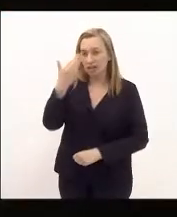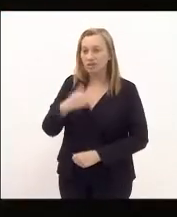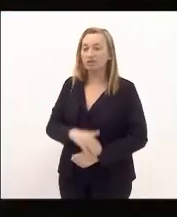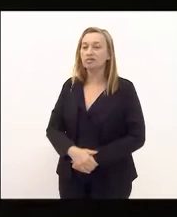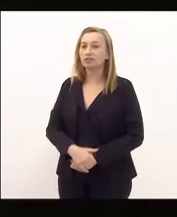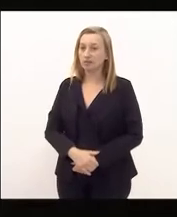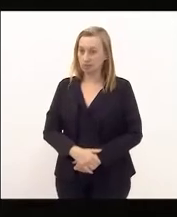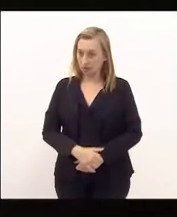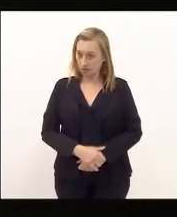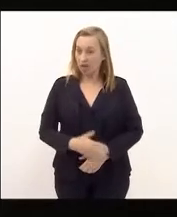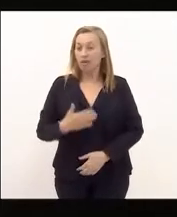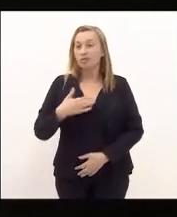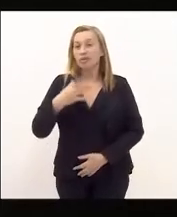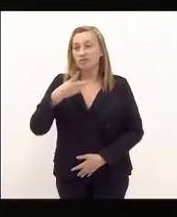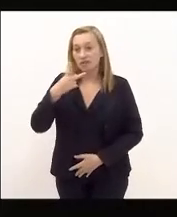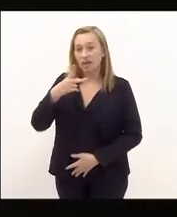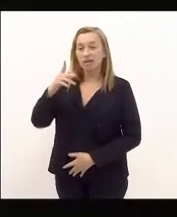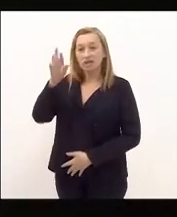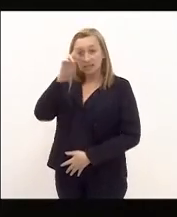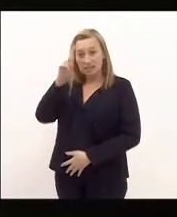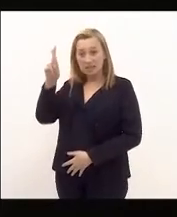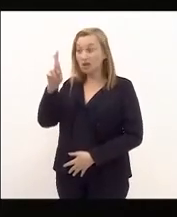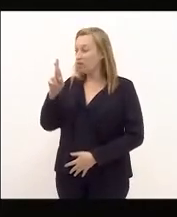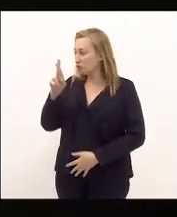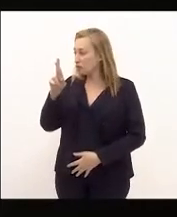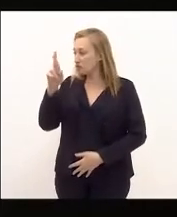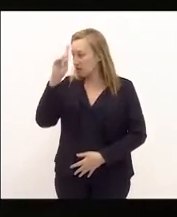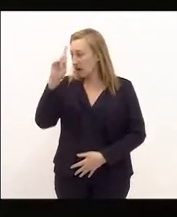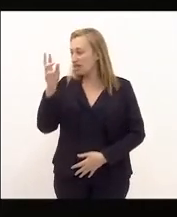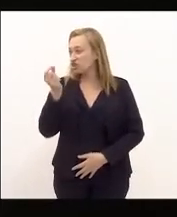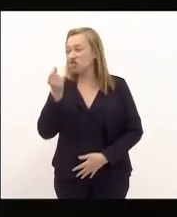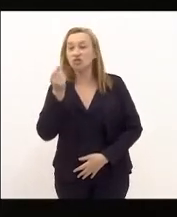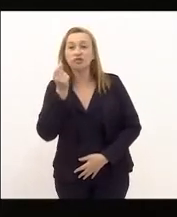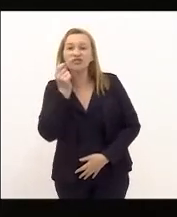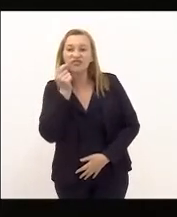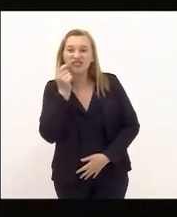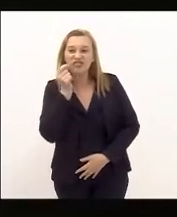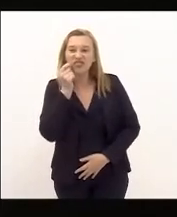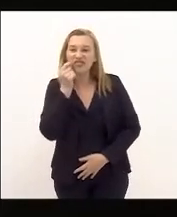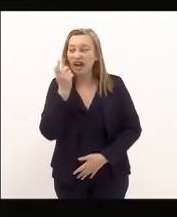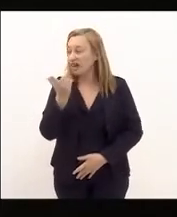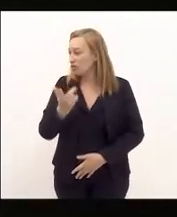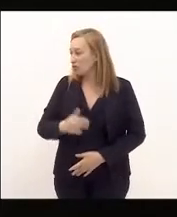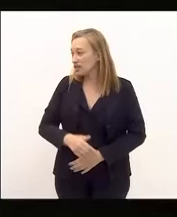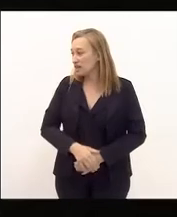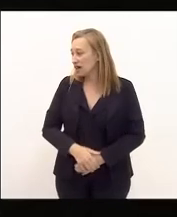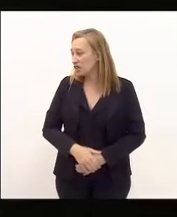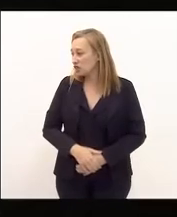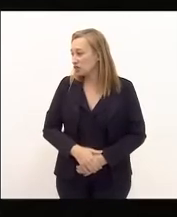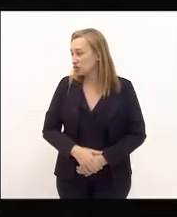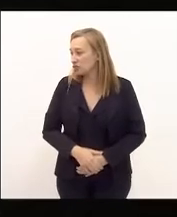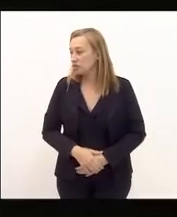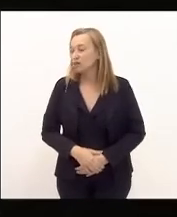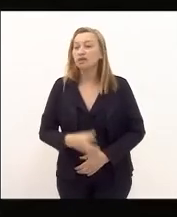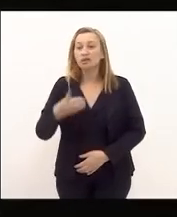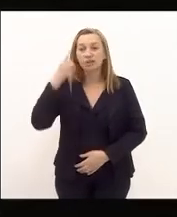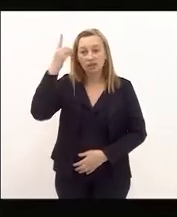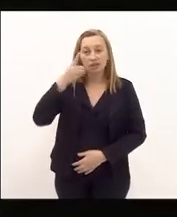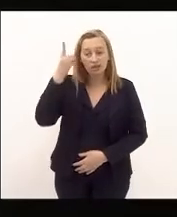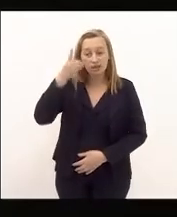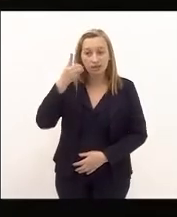Me concede uma parte, senhor Ratinho? Sim, vou conceder, deputada. Inclusive, deputada delegada Marta Rocha, eu estive conversando